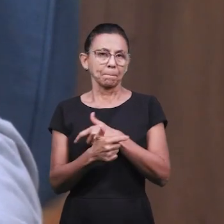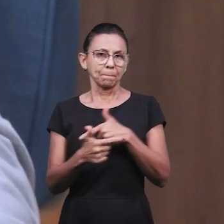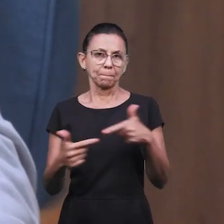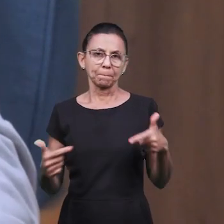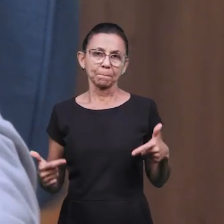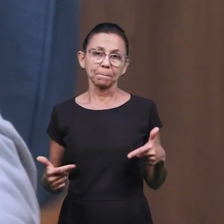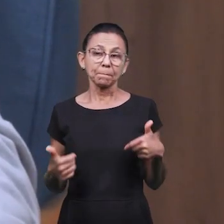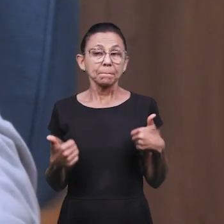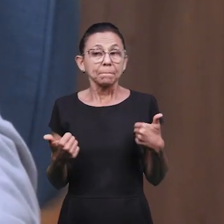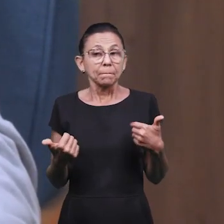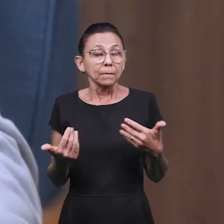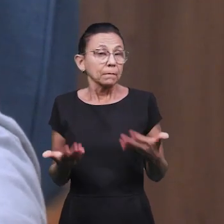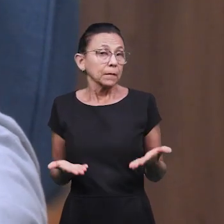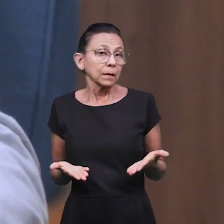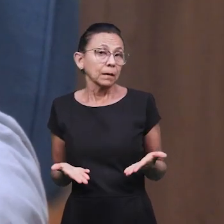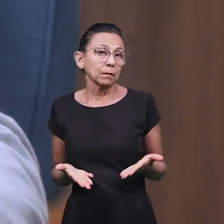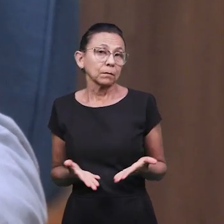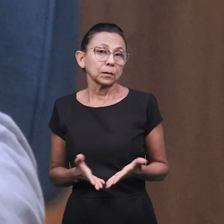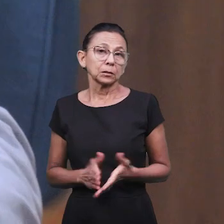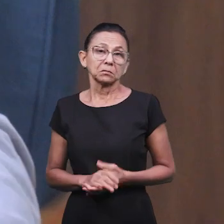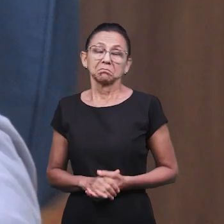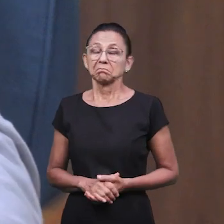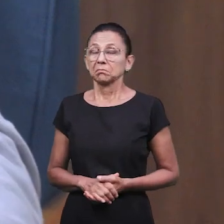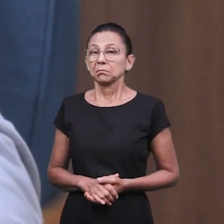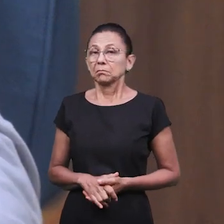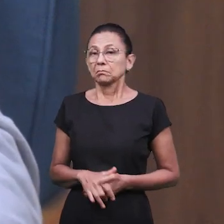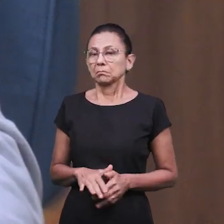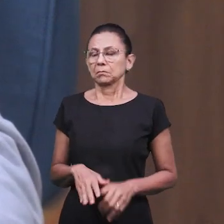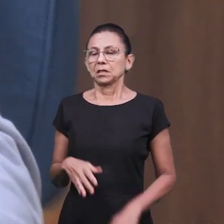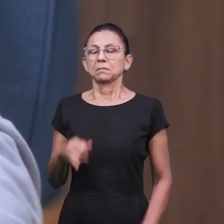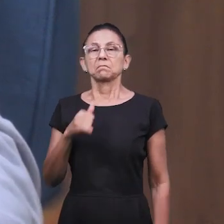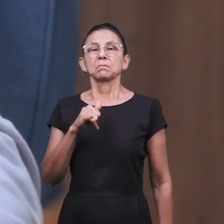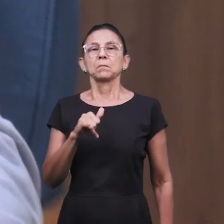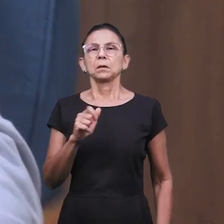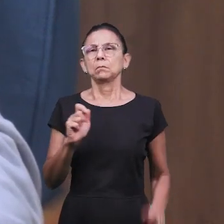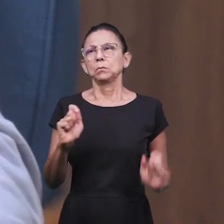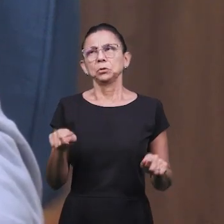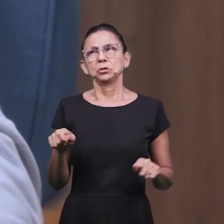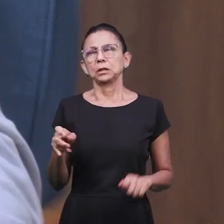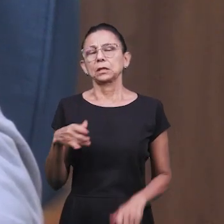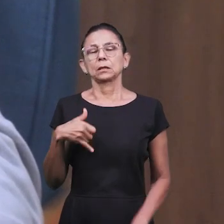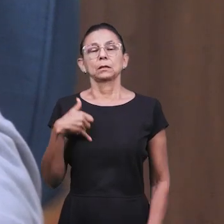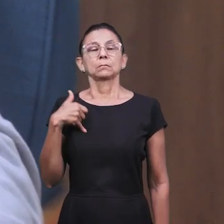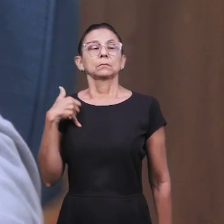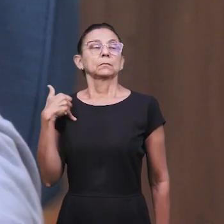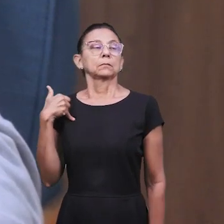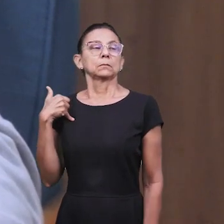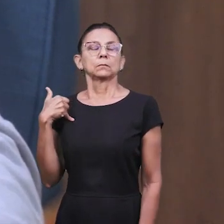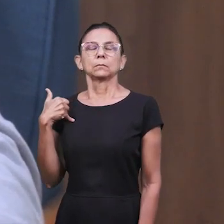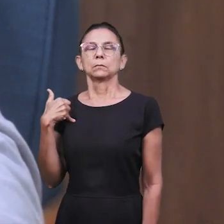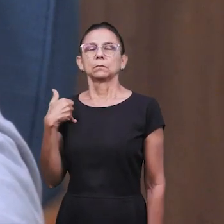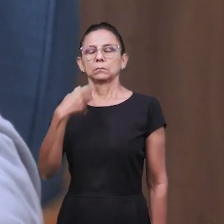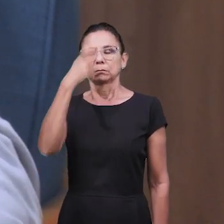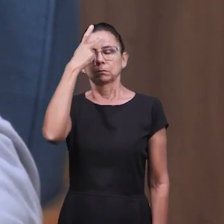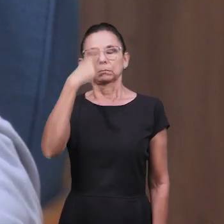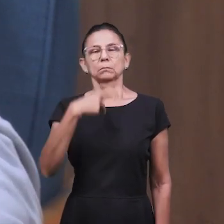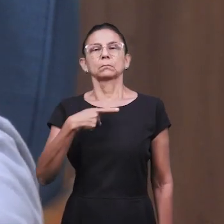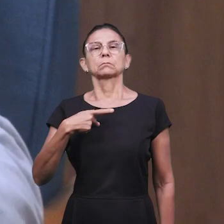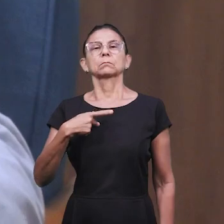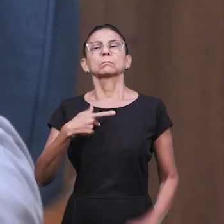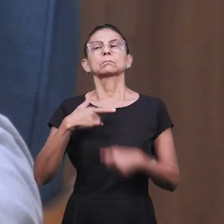quisesse. Normalmente poderia ser um homem orgulhoso, prepotente,